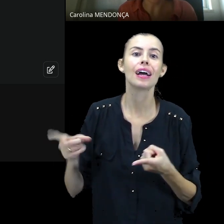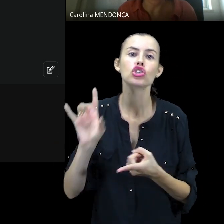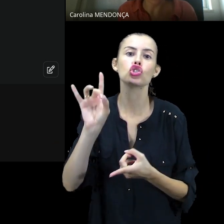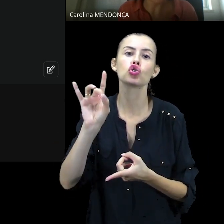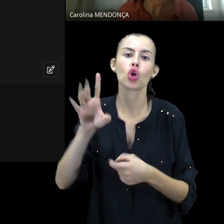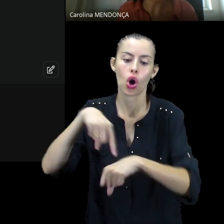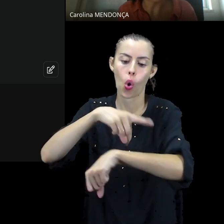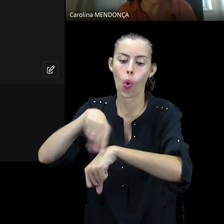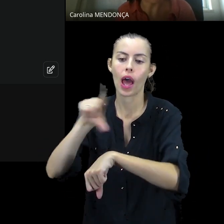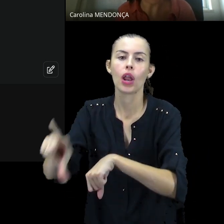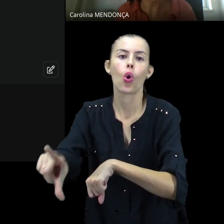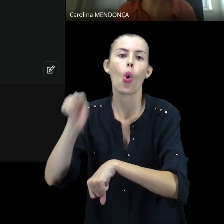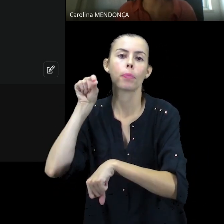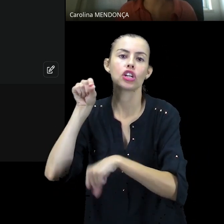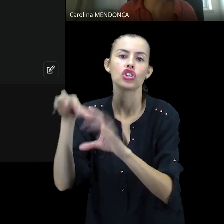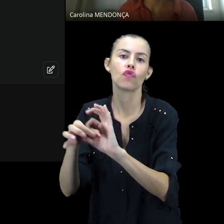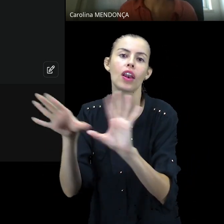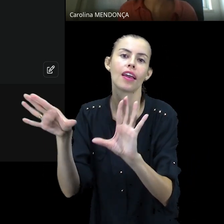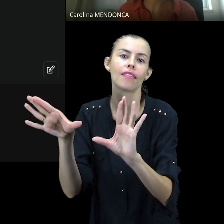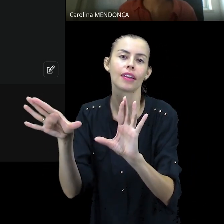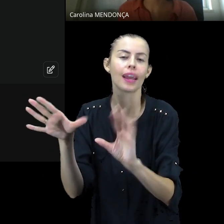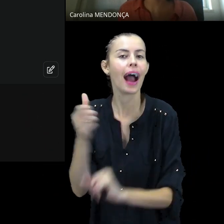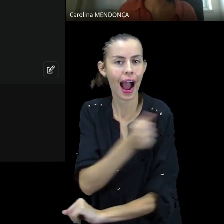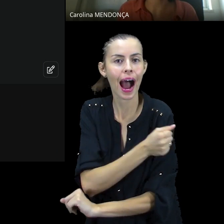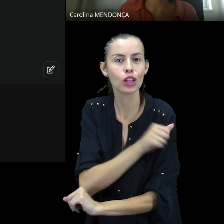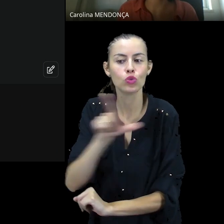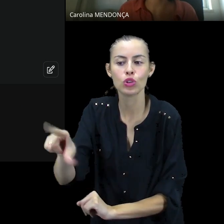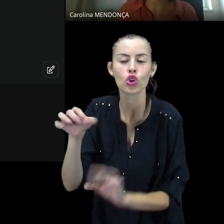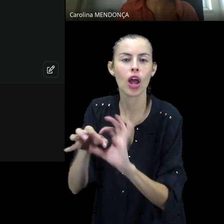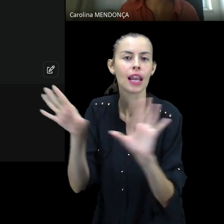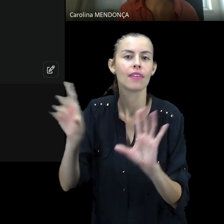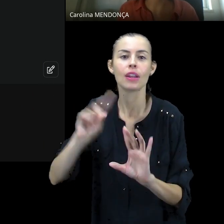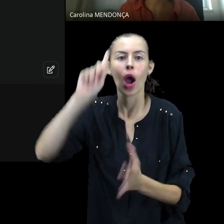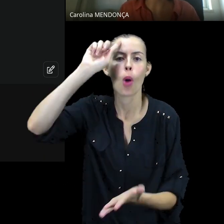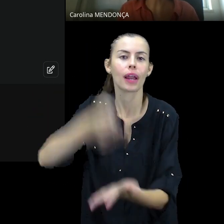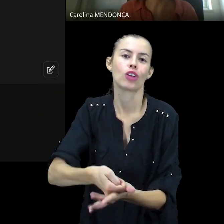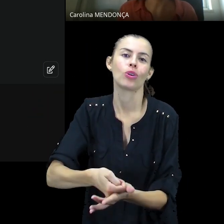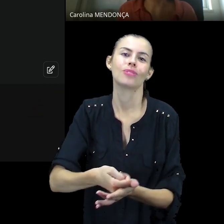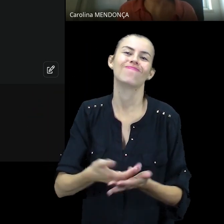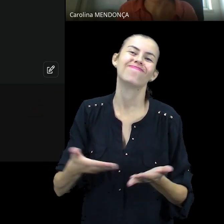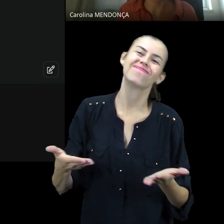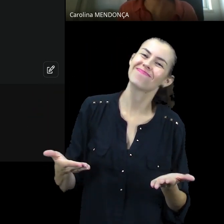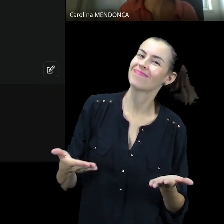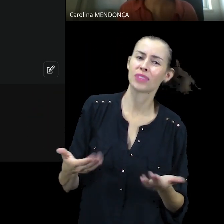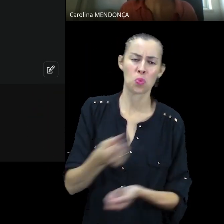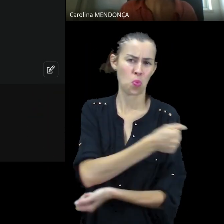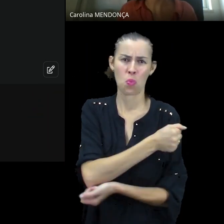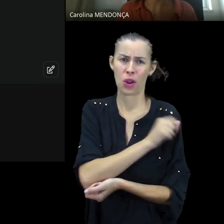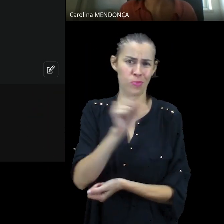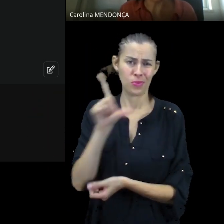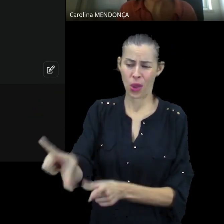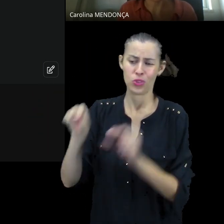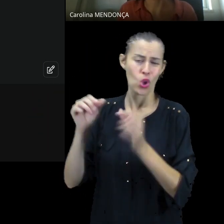pouquíssimos alunos cursavam essas optativas, e as disciplinas obrigatórias não faziam qualquer debate